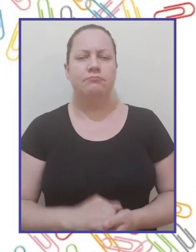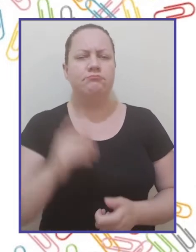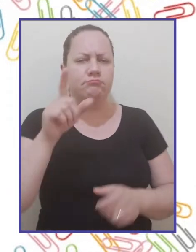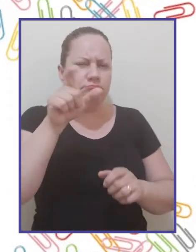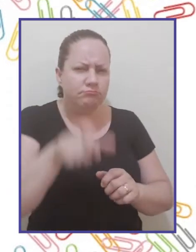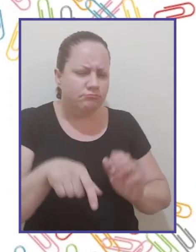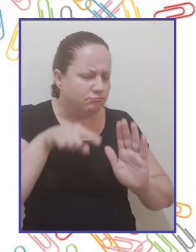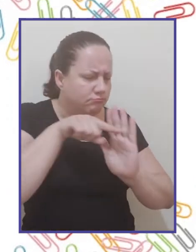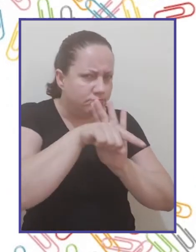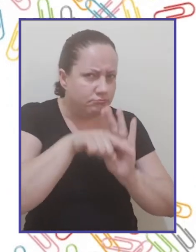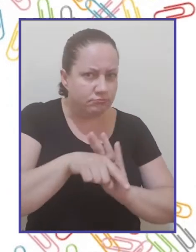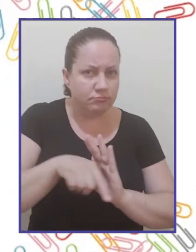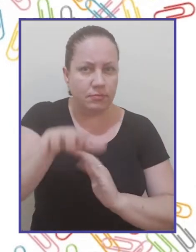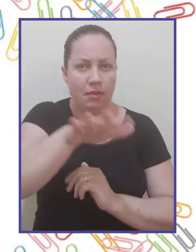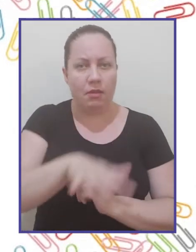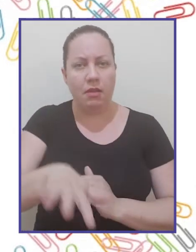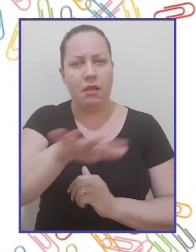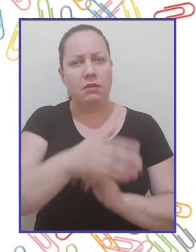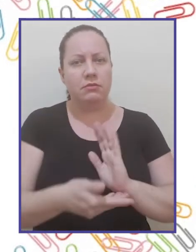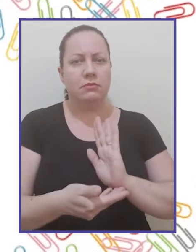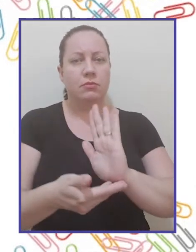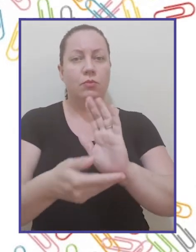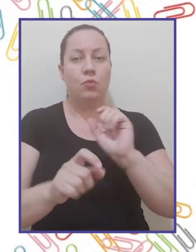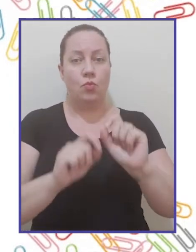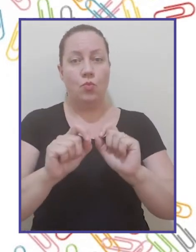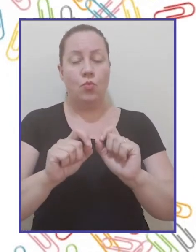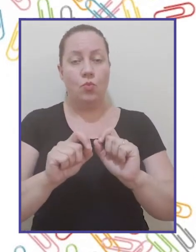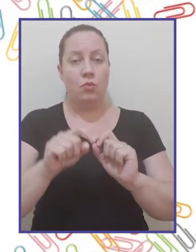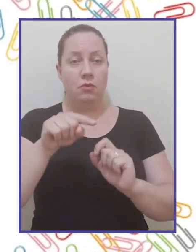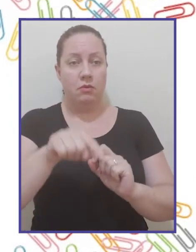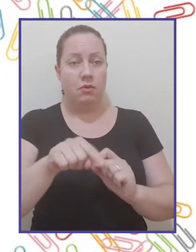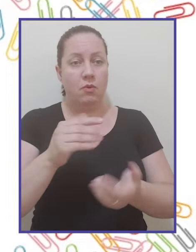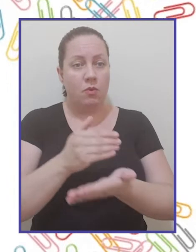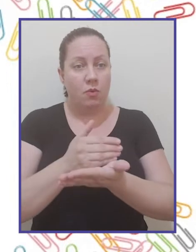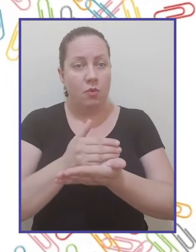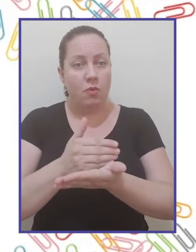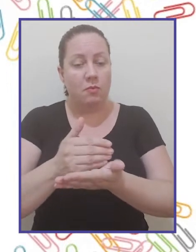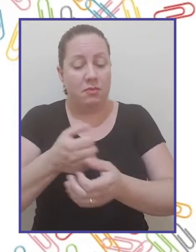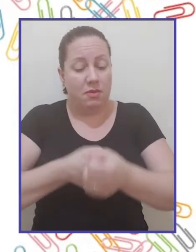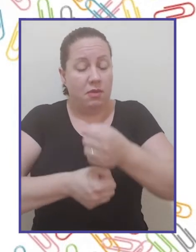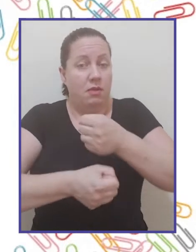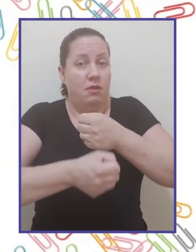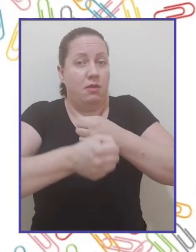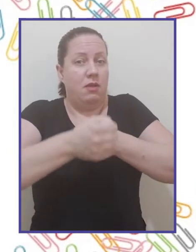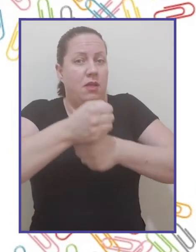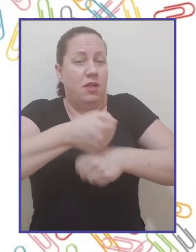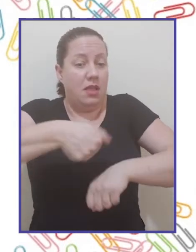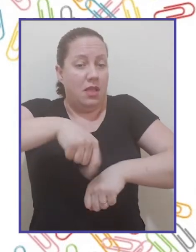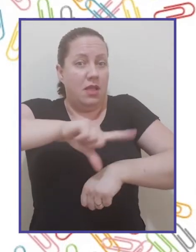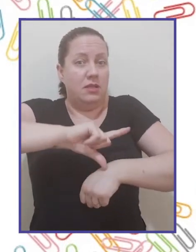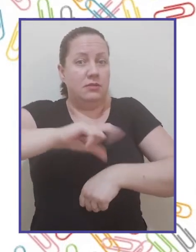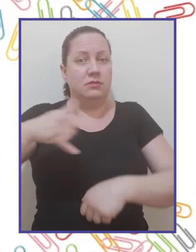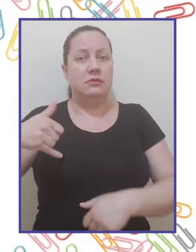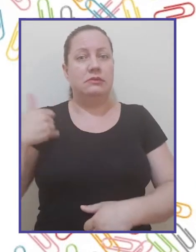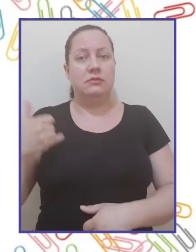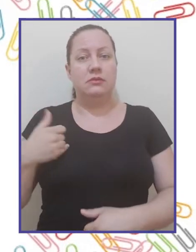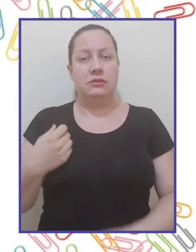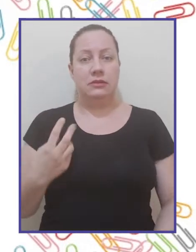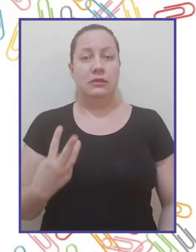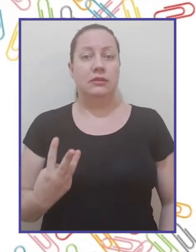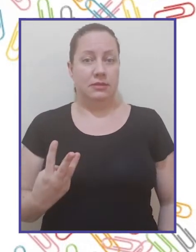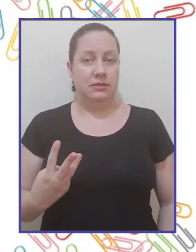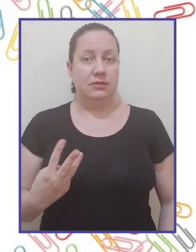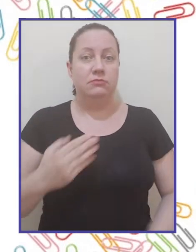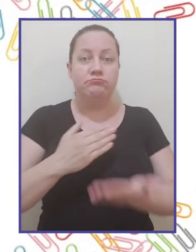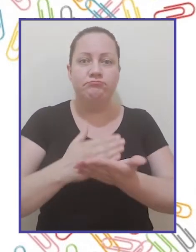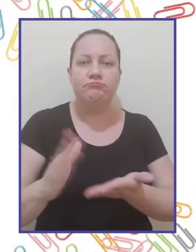Pesquisadores da área mostraram que as manifestações do TEA têm início antes da criança completar 3